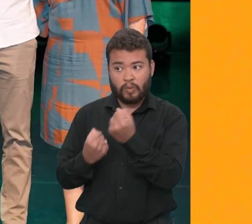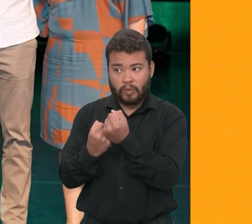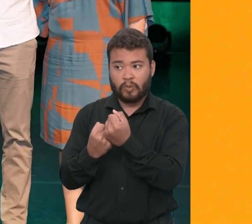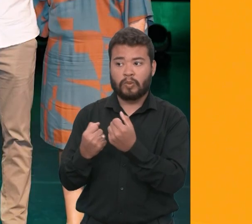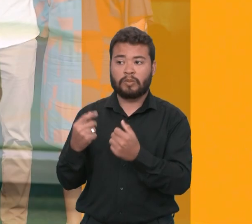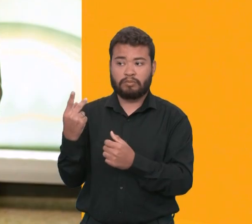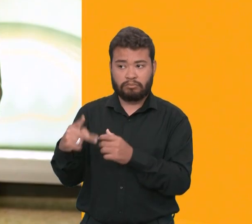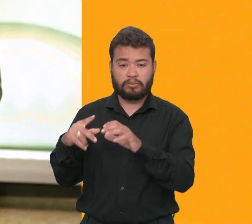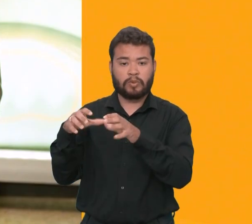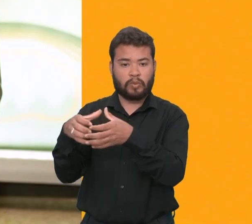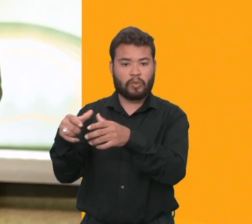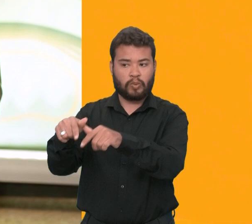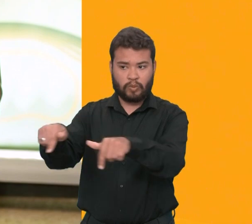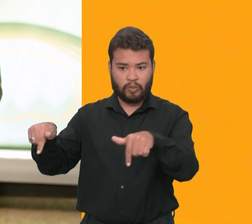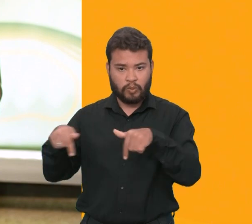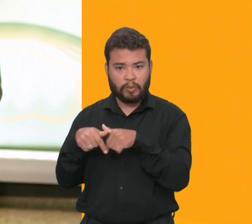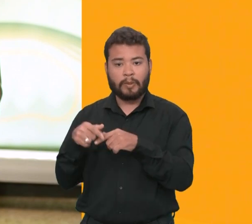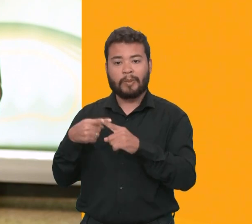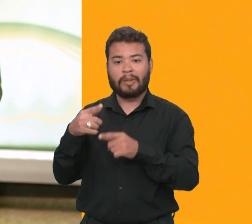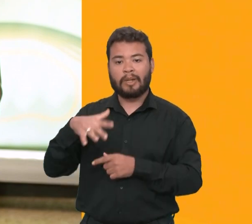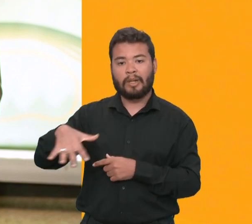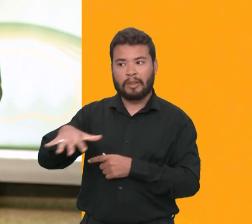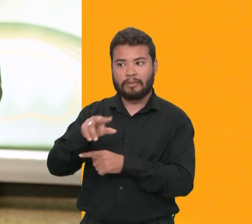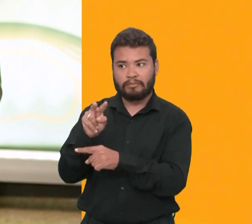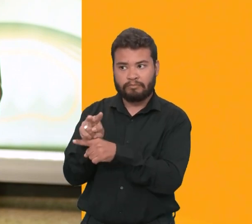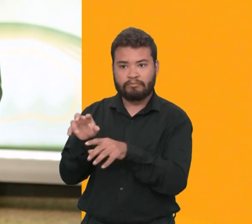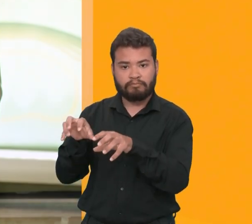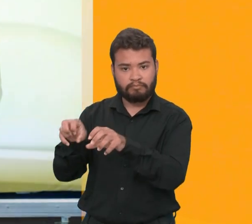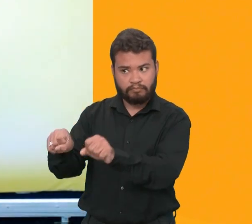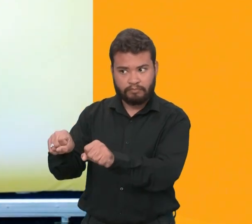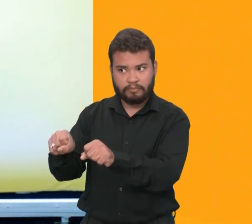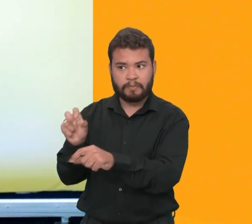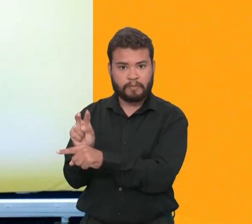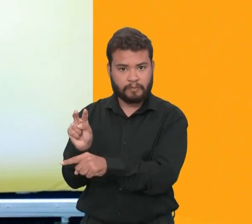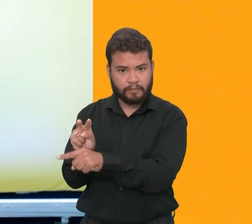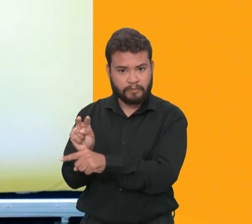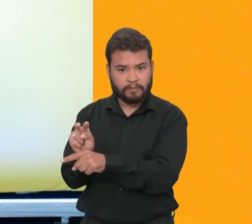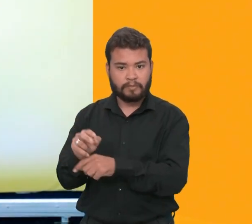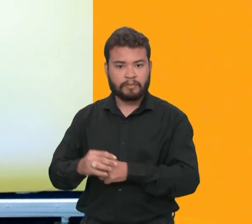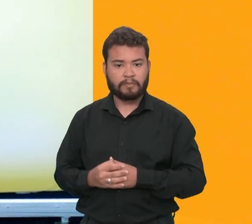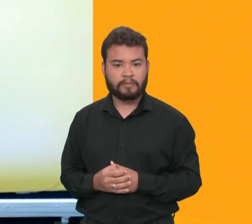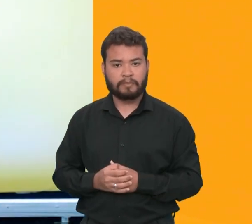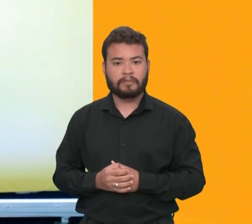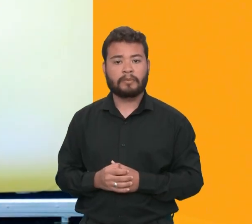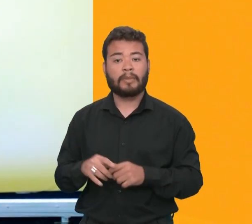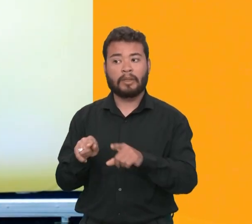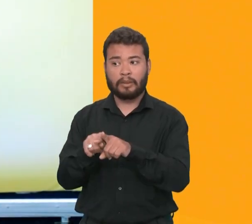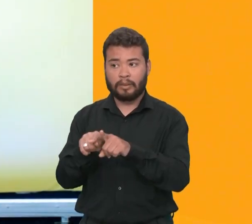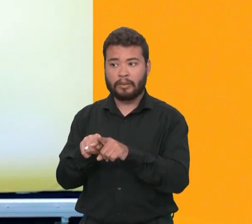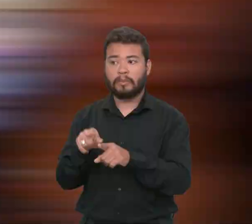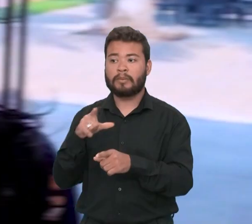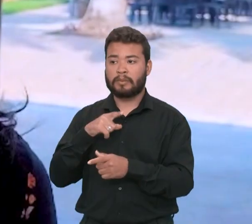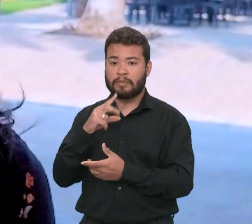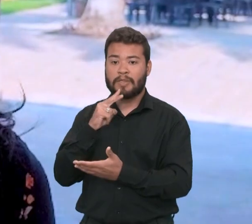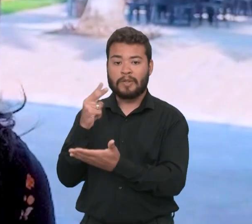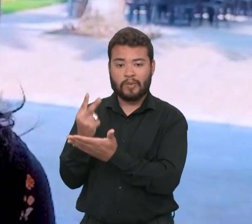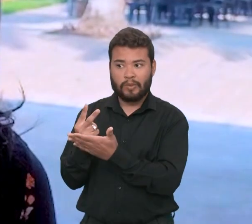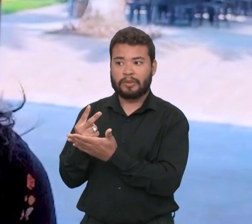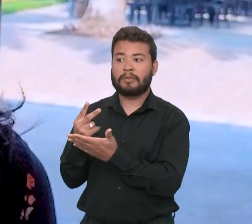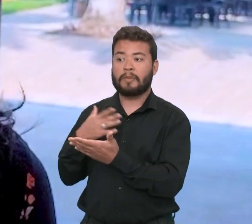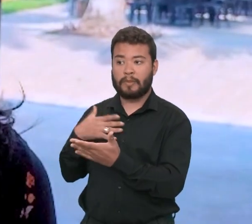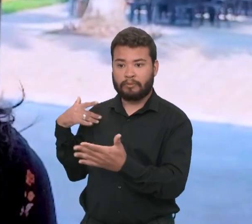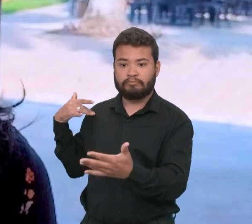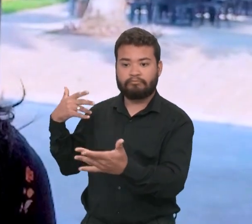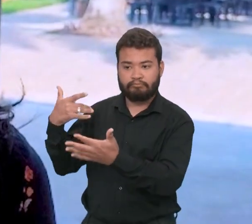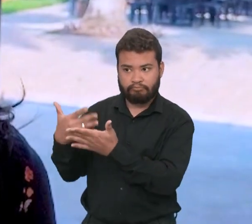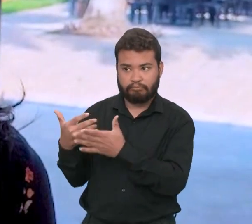ter seu território protegido. Mas o prêmio também representa para mim um reconhecimento da minha trajetória